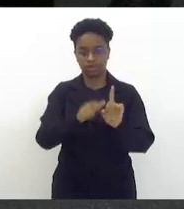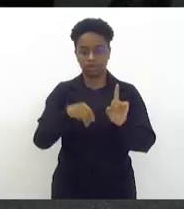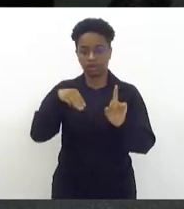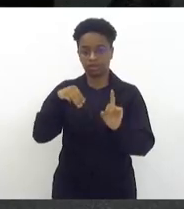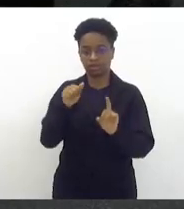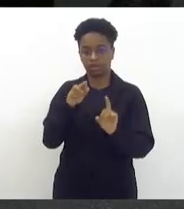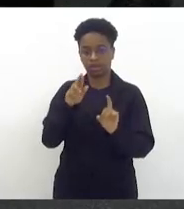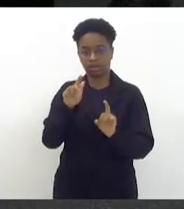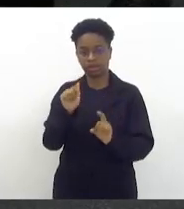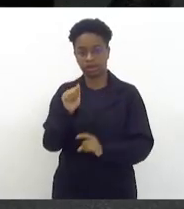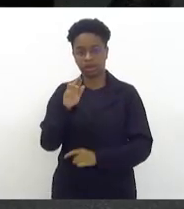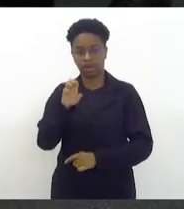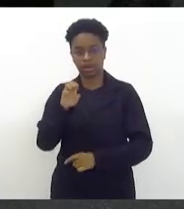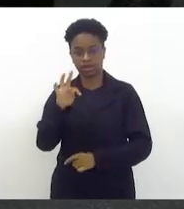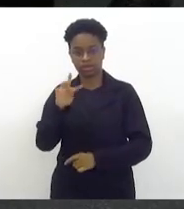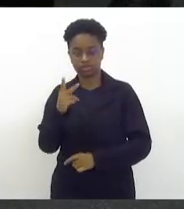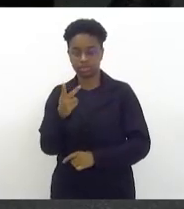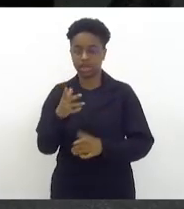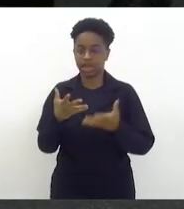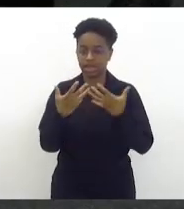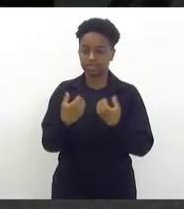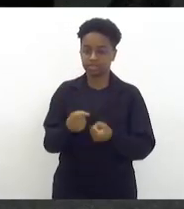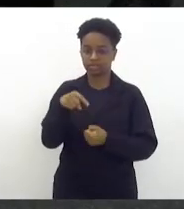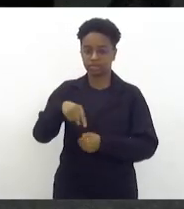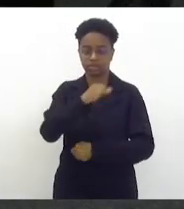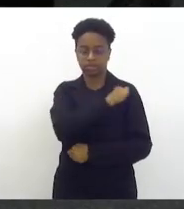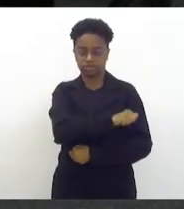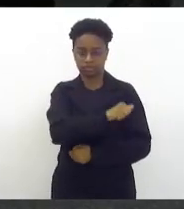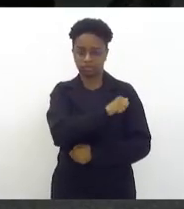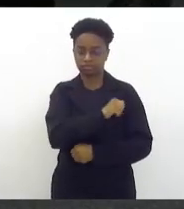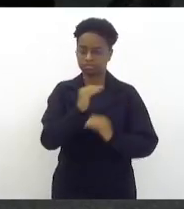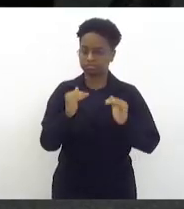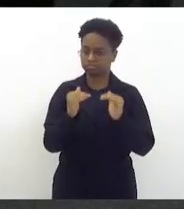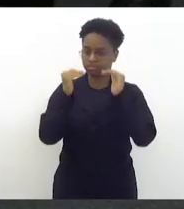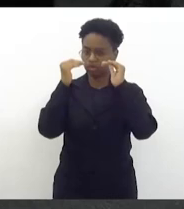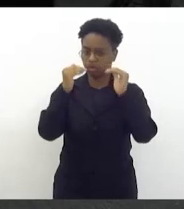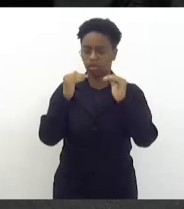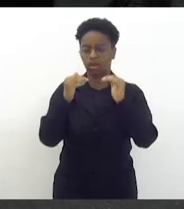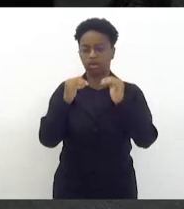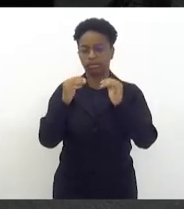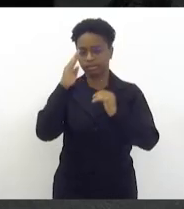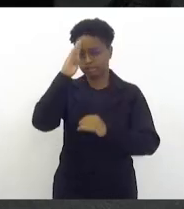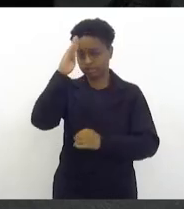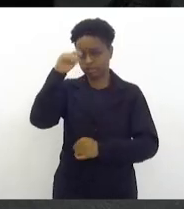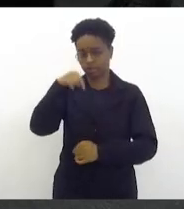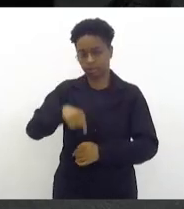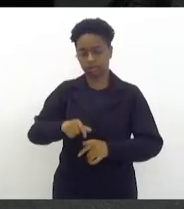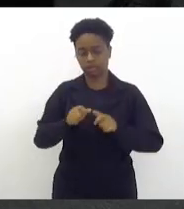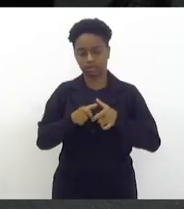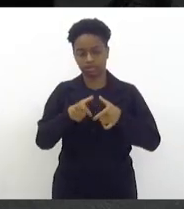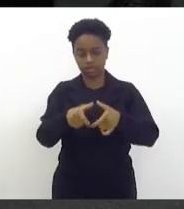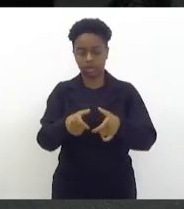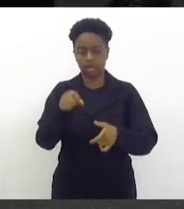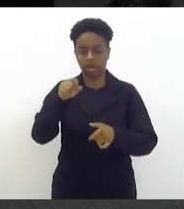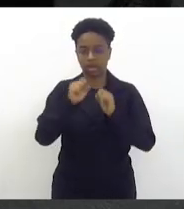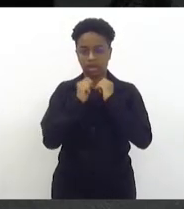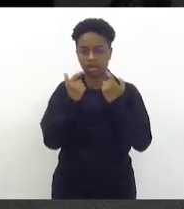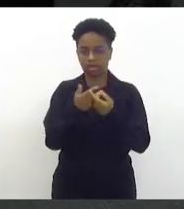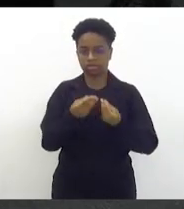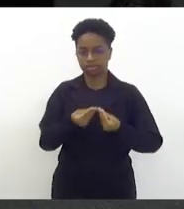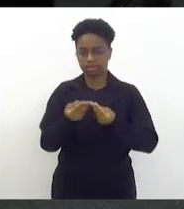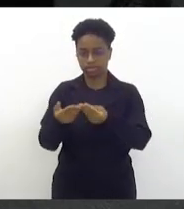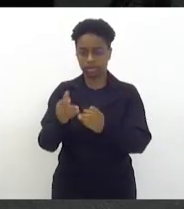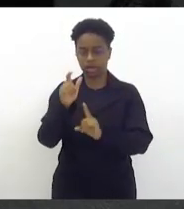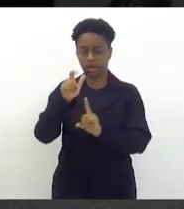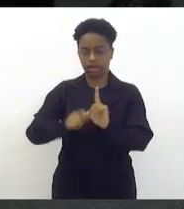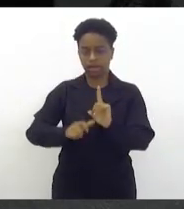Menezes receba do Estado do Rio de Janeiro a maior honraria que essa Casa Legislativa poderia destinar, que